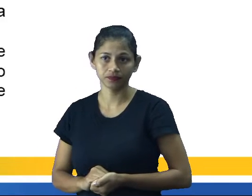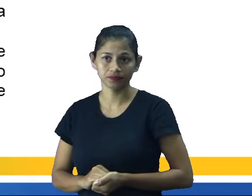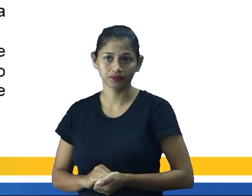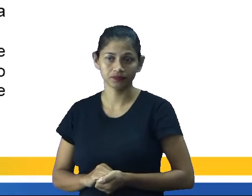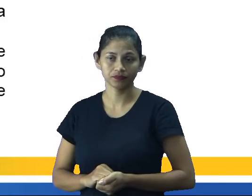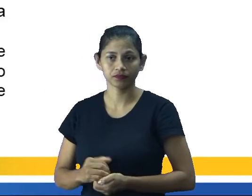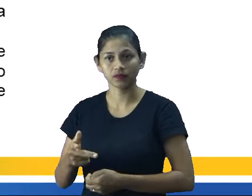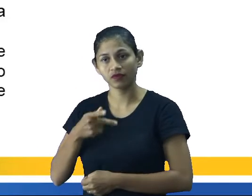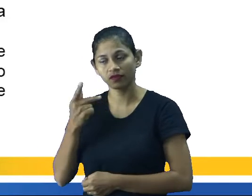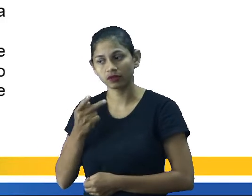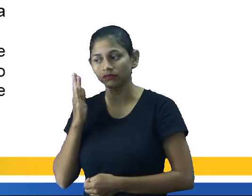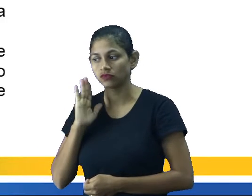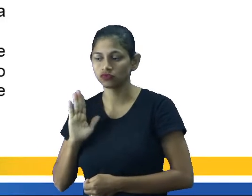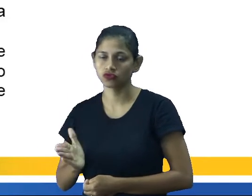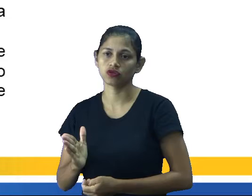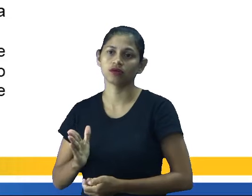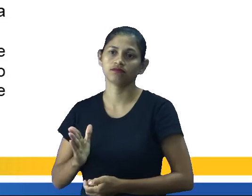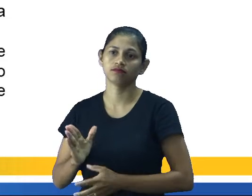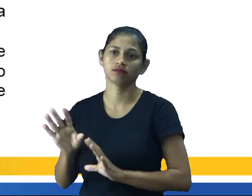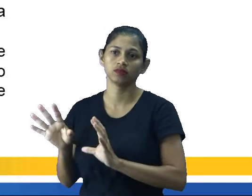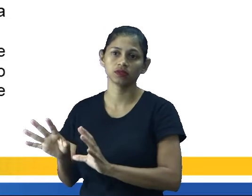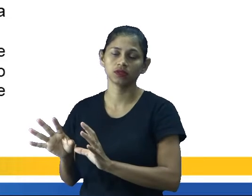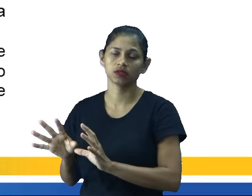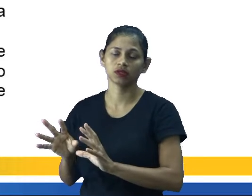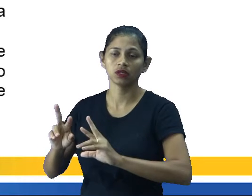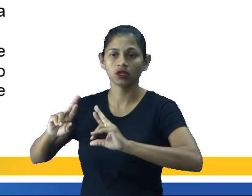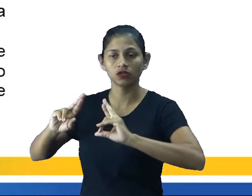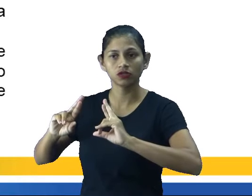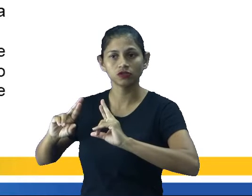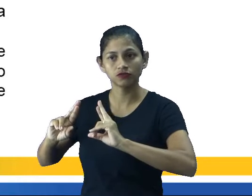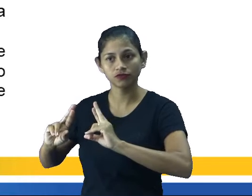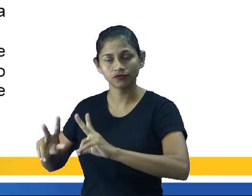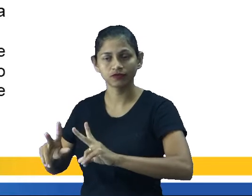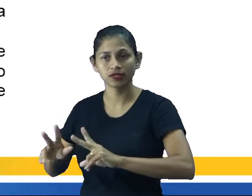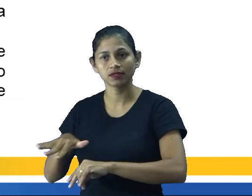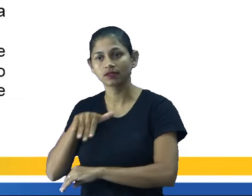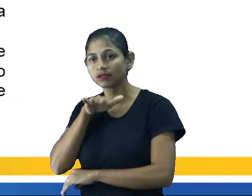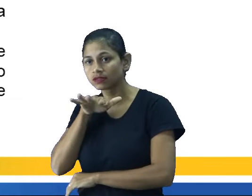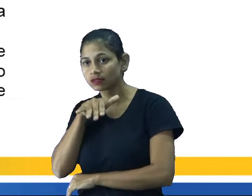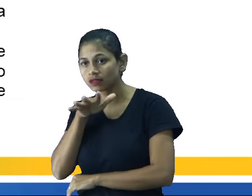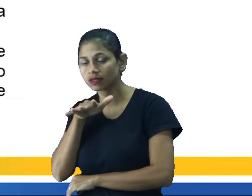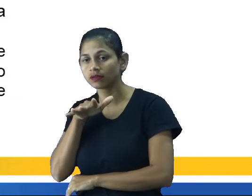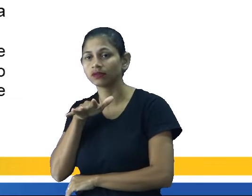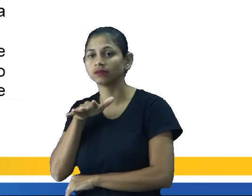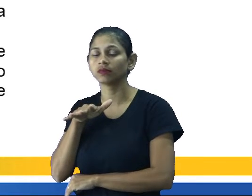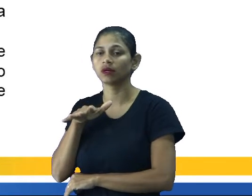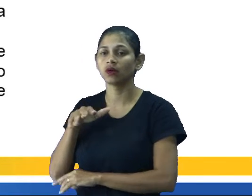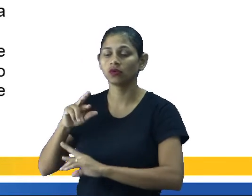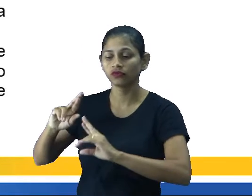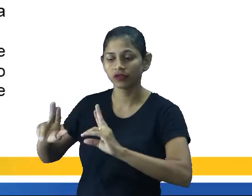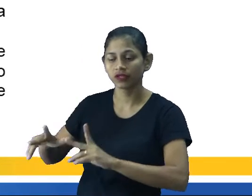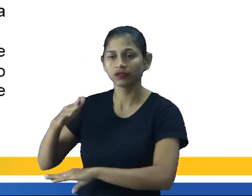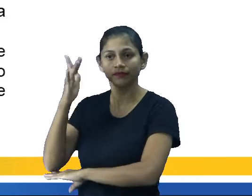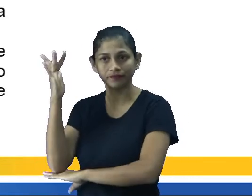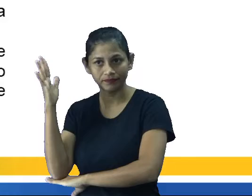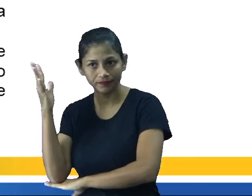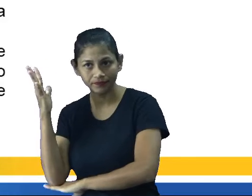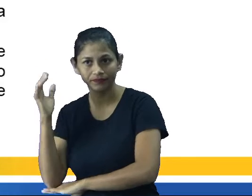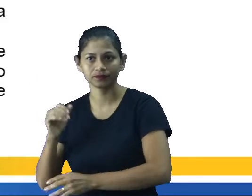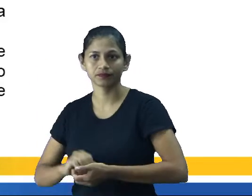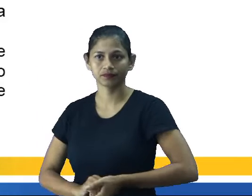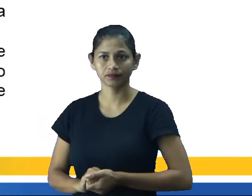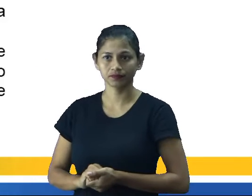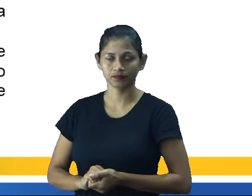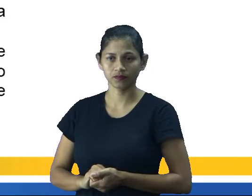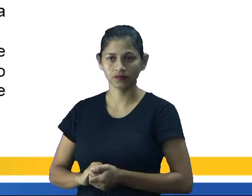Bom, falando já sobre isso, nós temos então a diferença entre células animais e vegetais. Existem várias diferenças entre